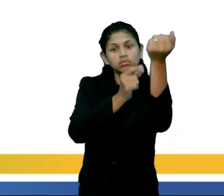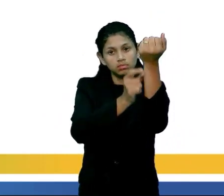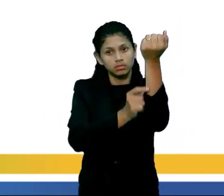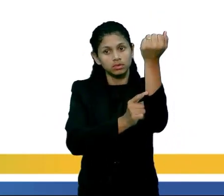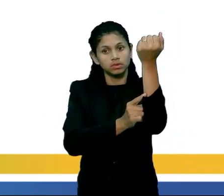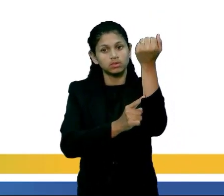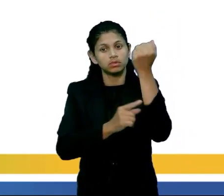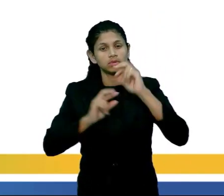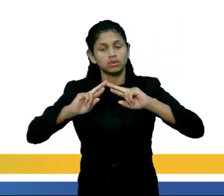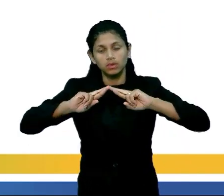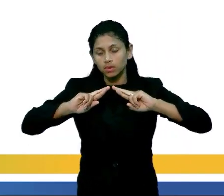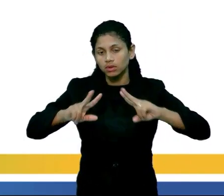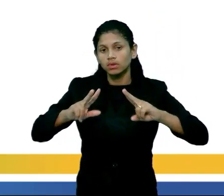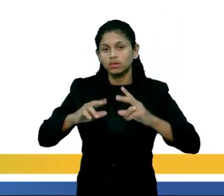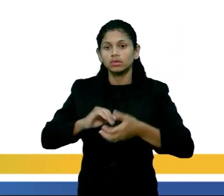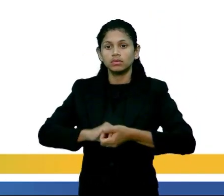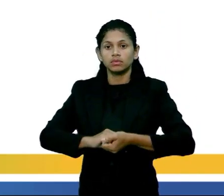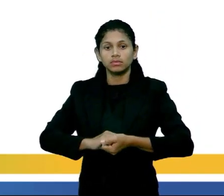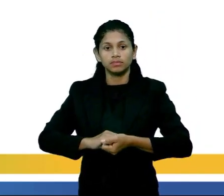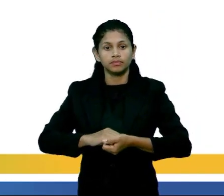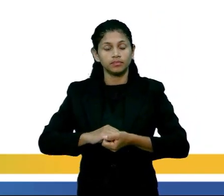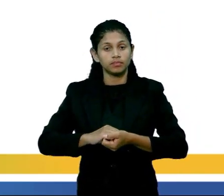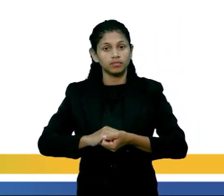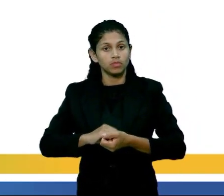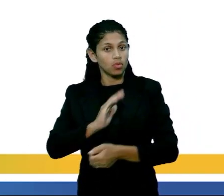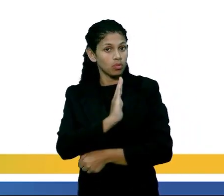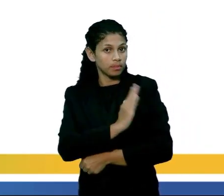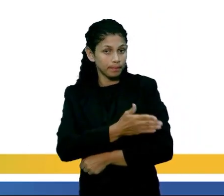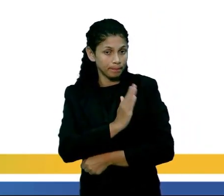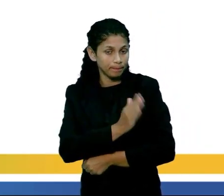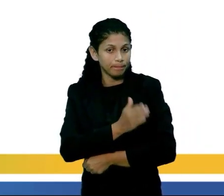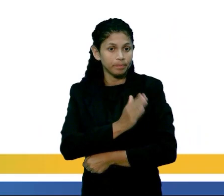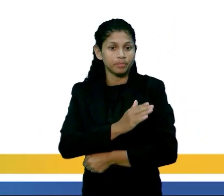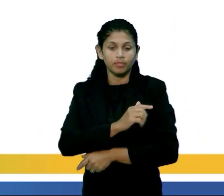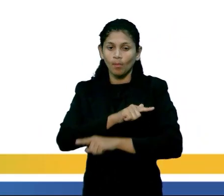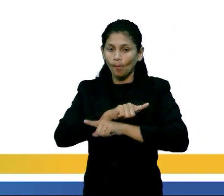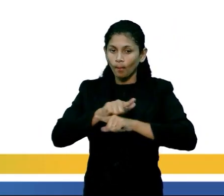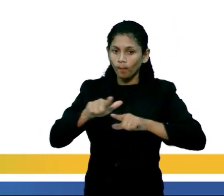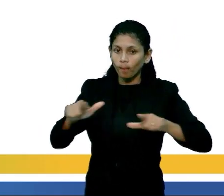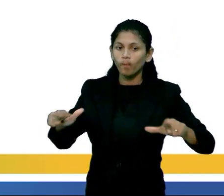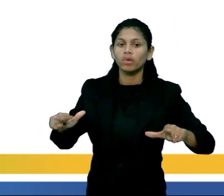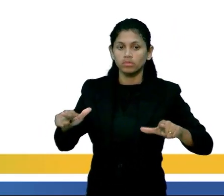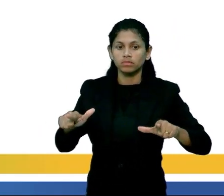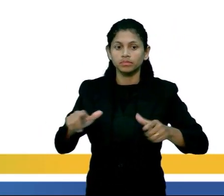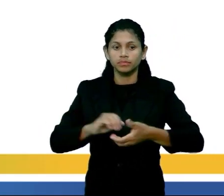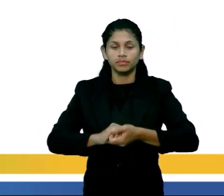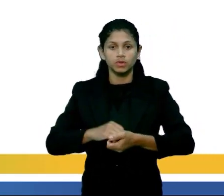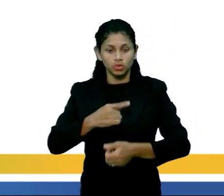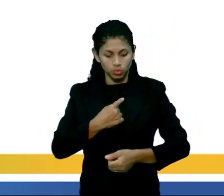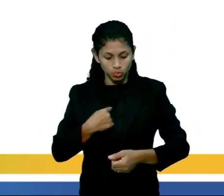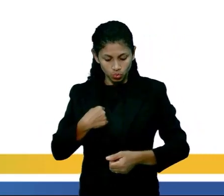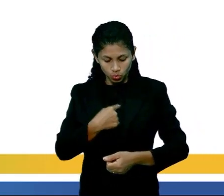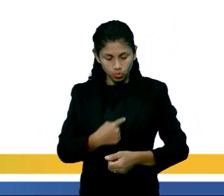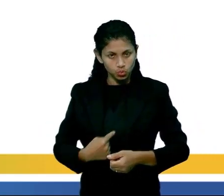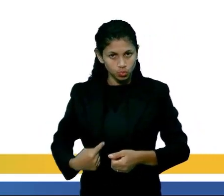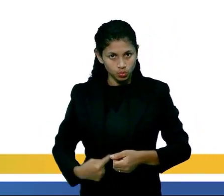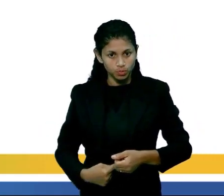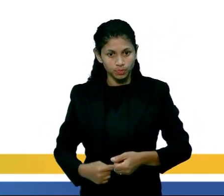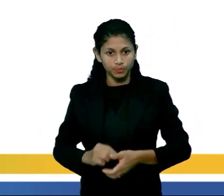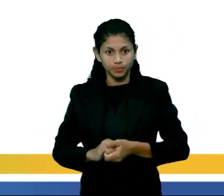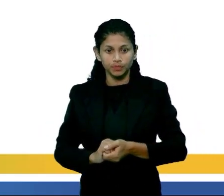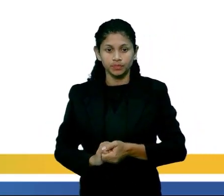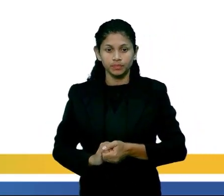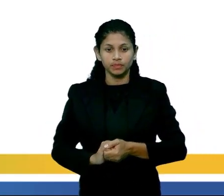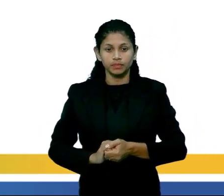cardíaco. O músculo, o cardíaco é o do coração, o liso intestinal e o estriado é o que recobre toda a estrutura corporal.